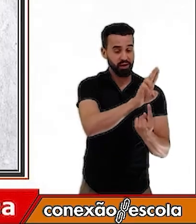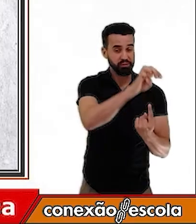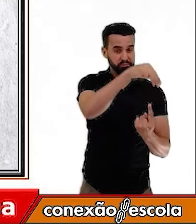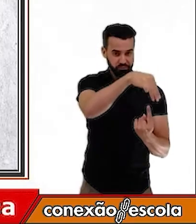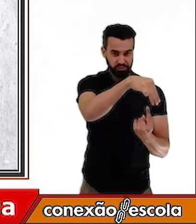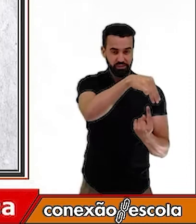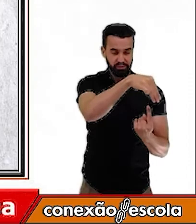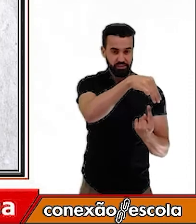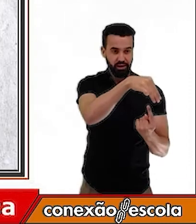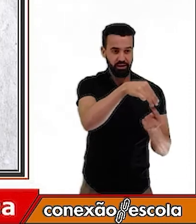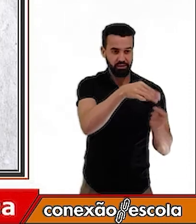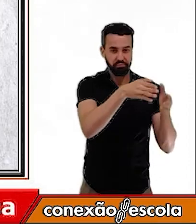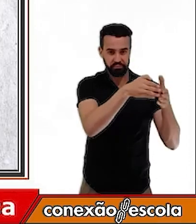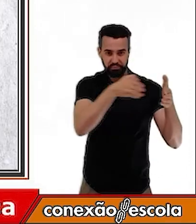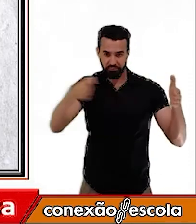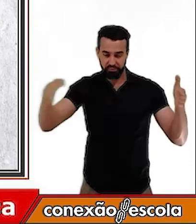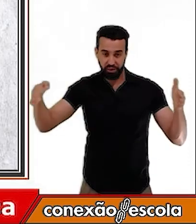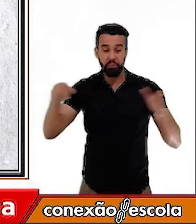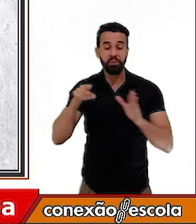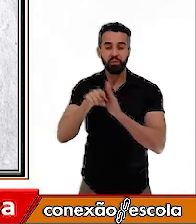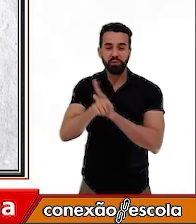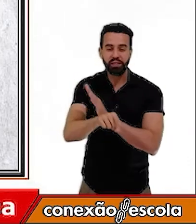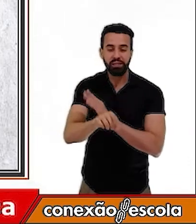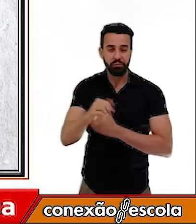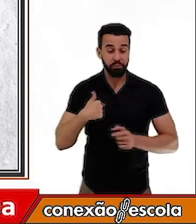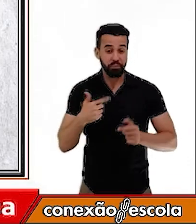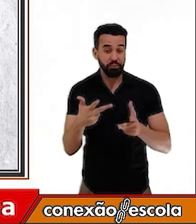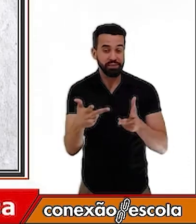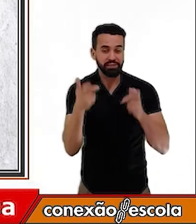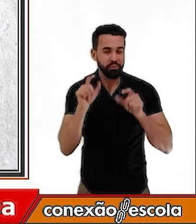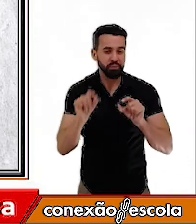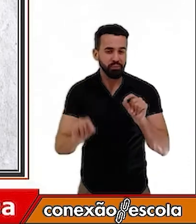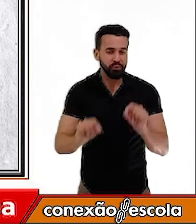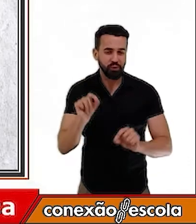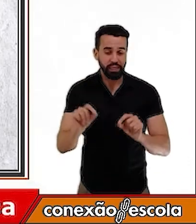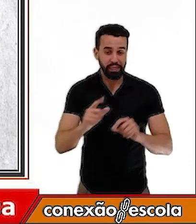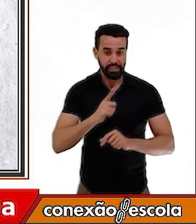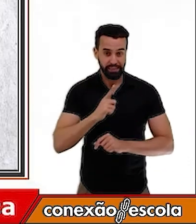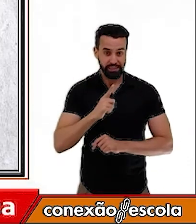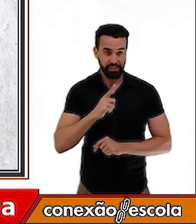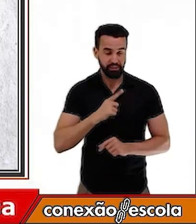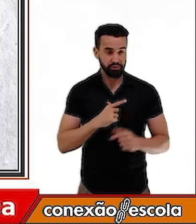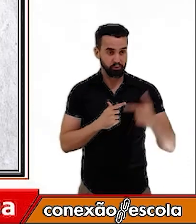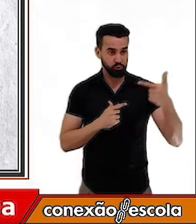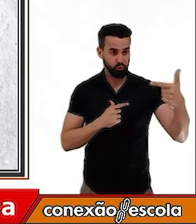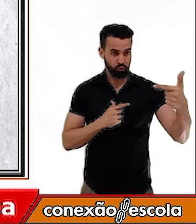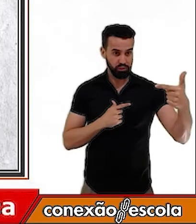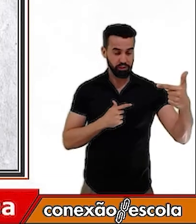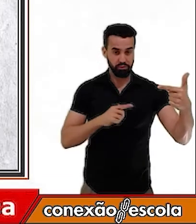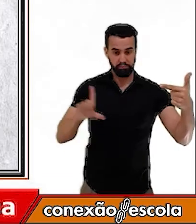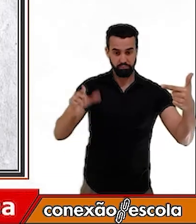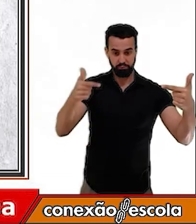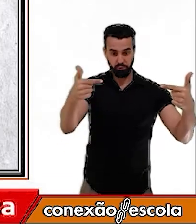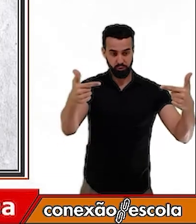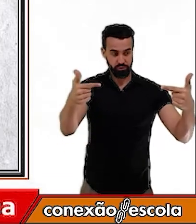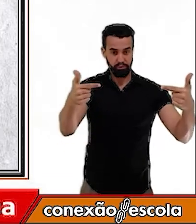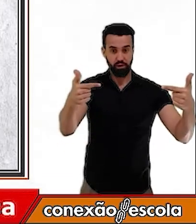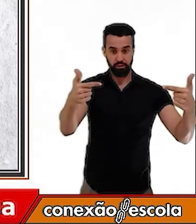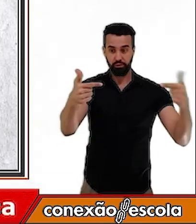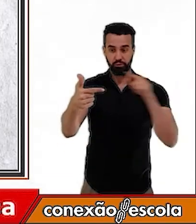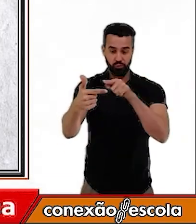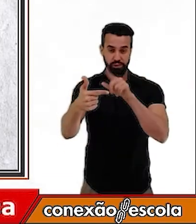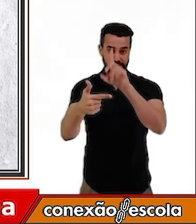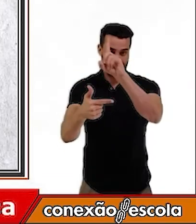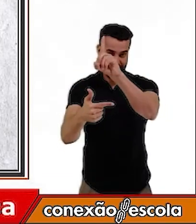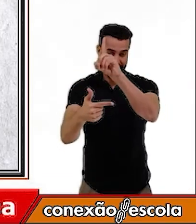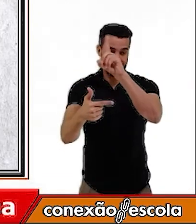unidade de milhar, que é o que está sendo perguntado aí. Perceba que temos dois nesse número. O 2 da dezena